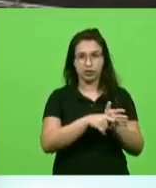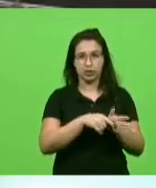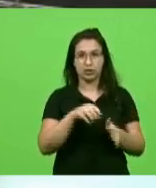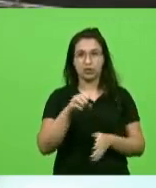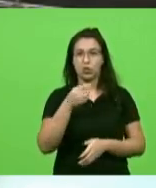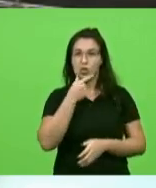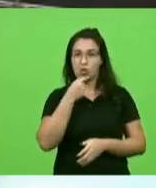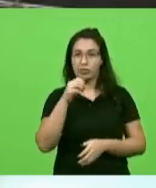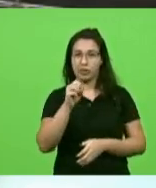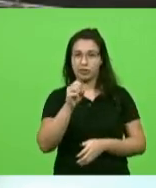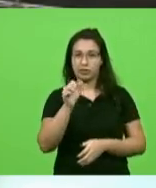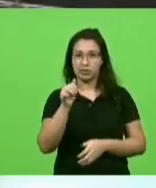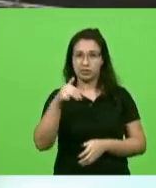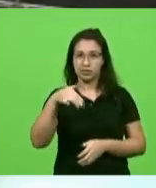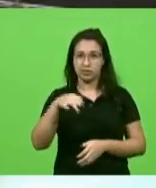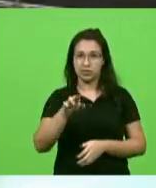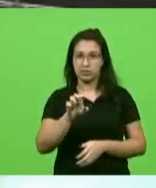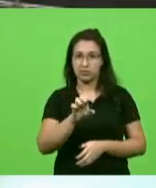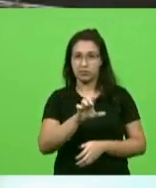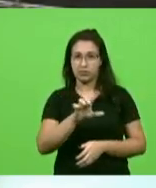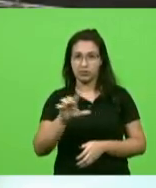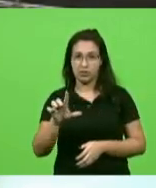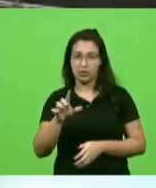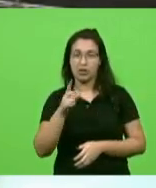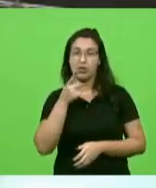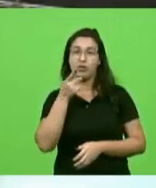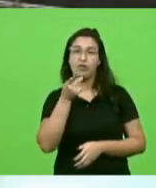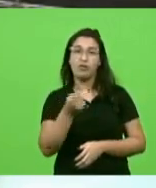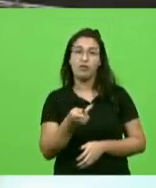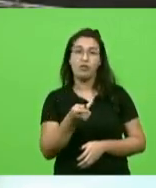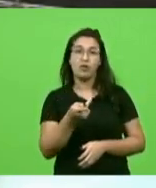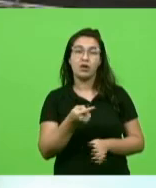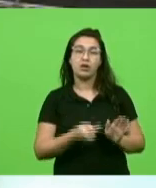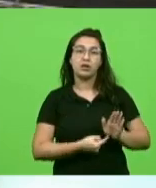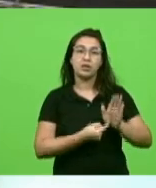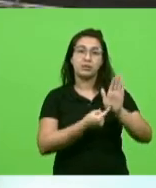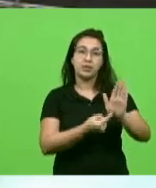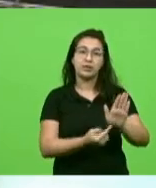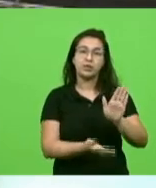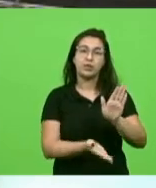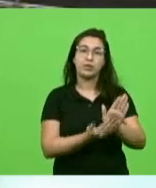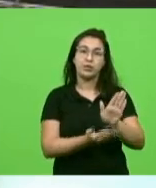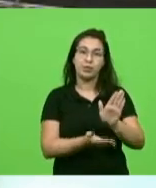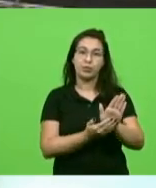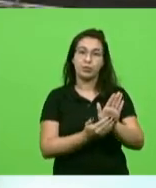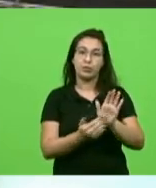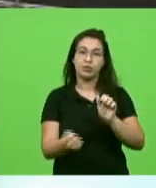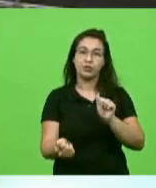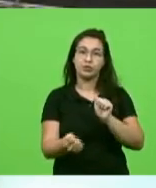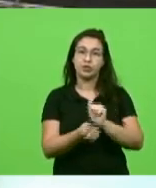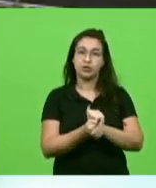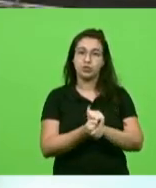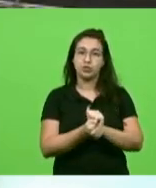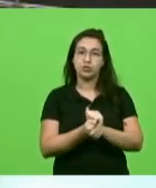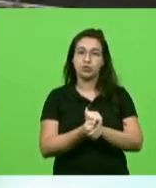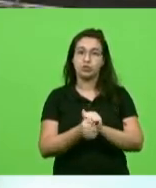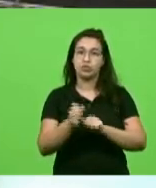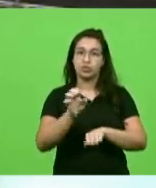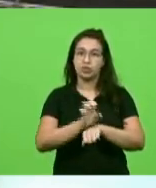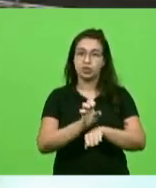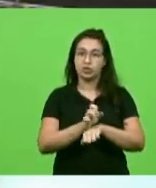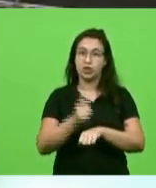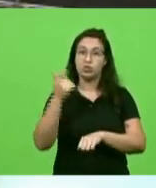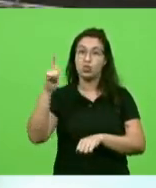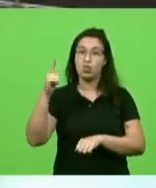também se refere e também refere pela apresentado propostas junto a outros estados